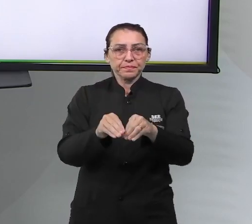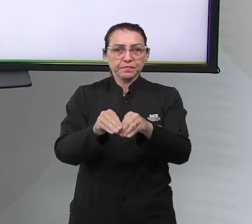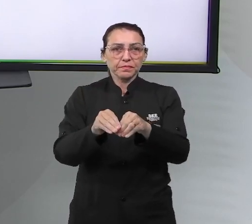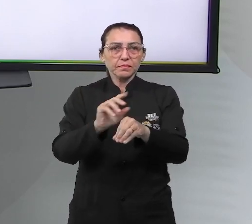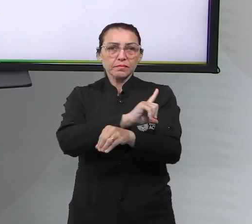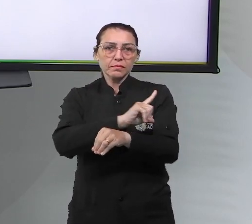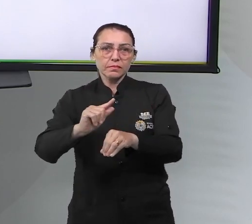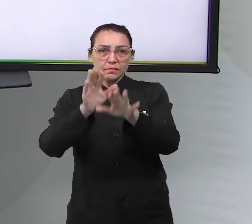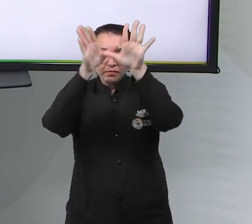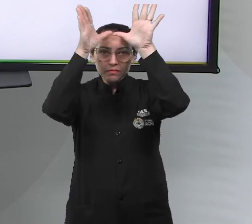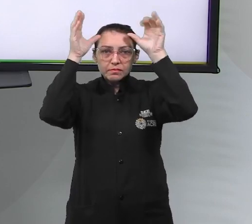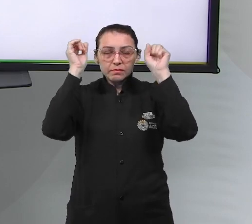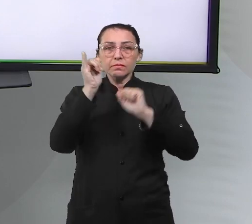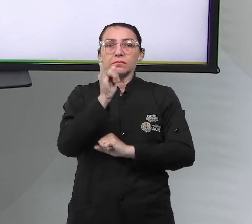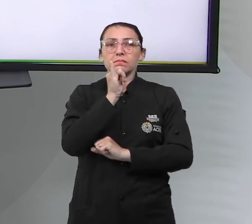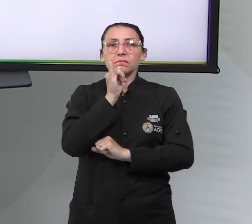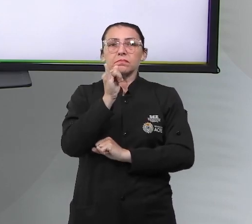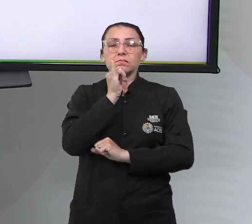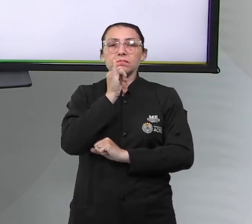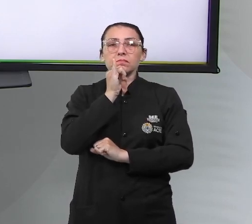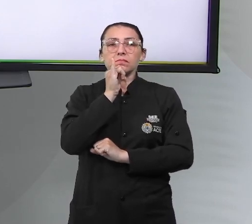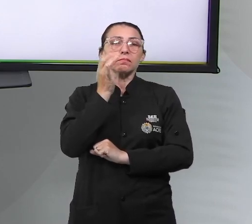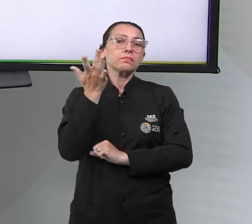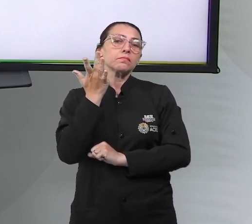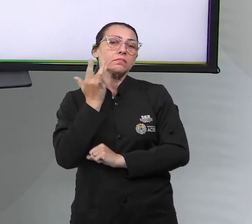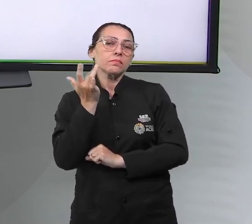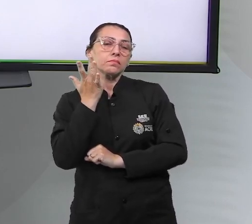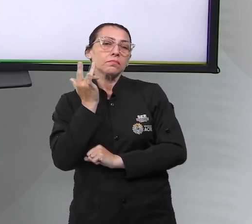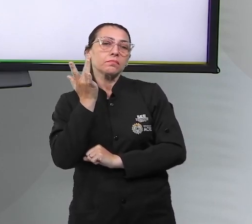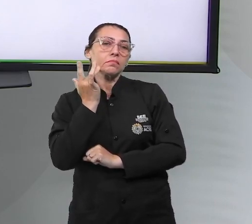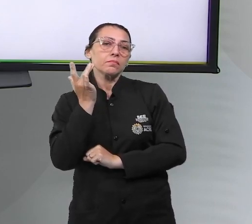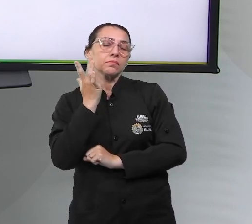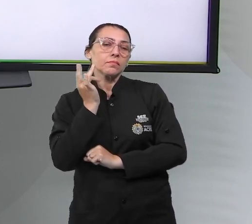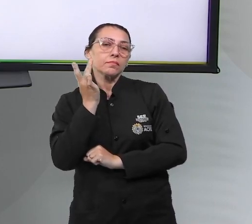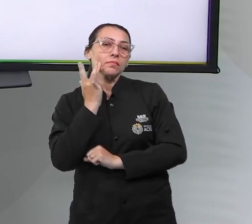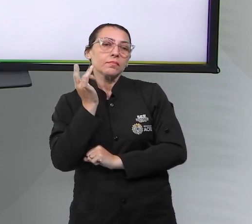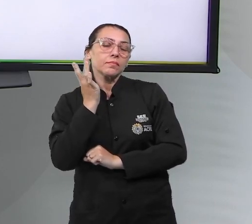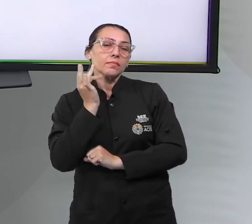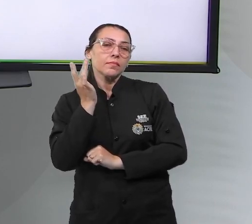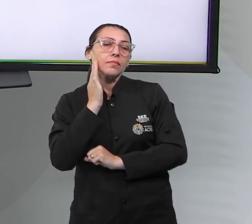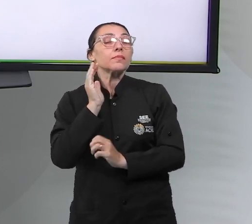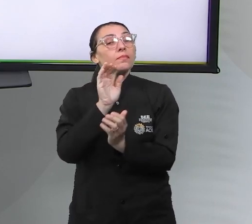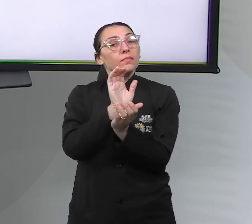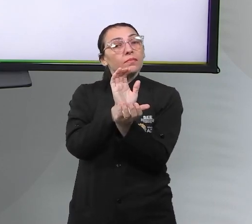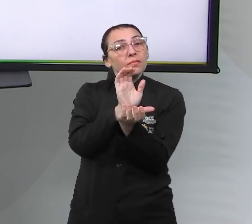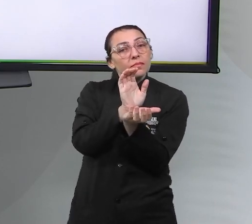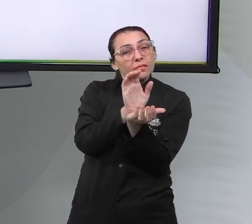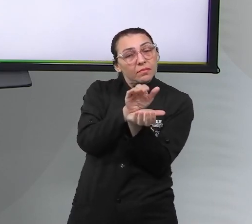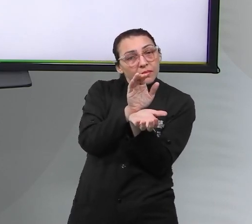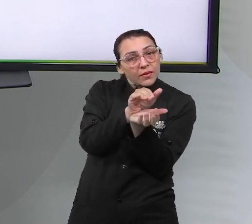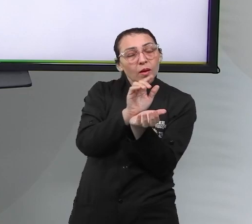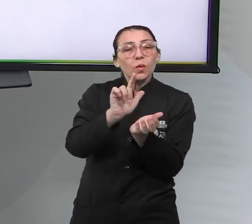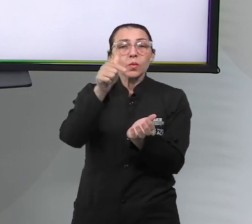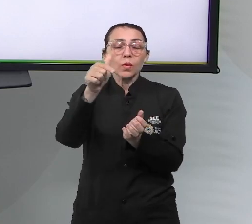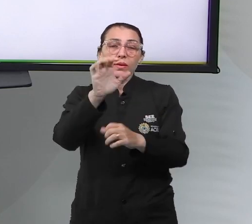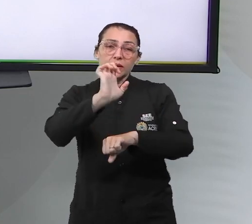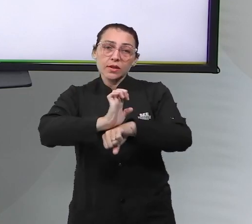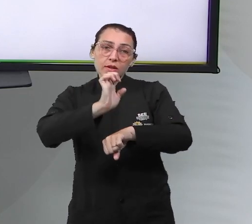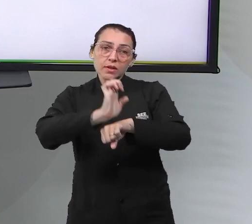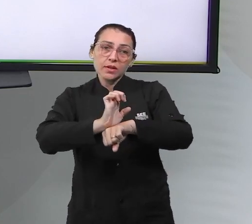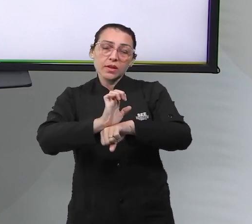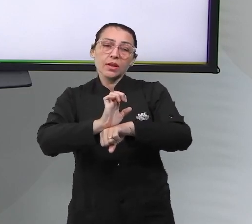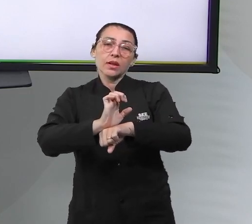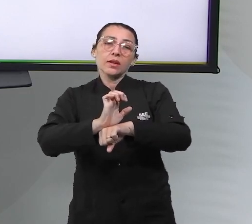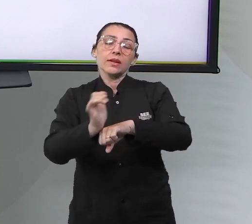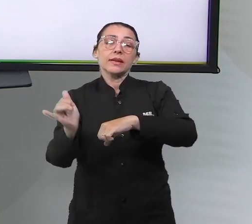saem do Acre e, por exemplo, vão para Fortaleza, vão para João Pessoa, para outros estados, para outras cidades